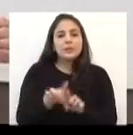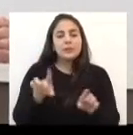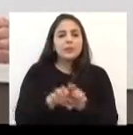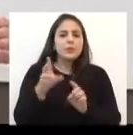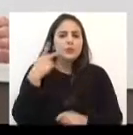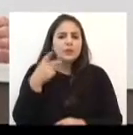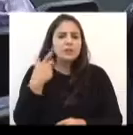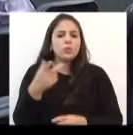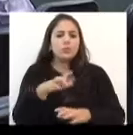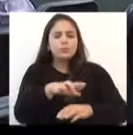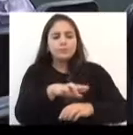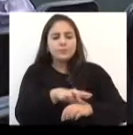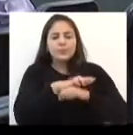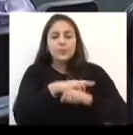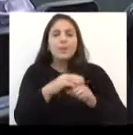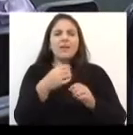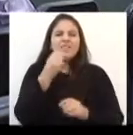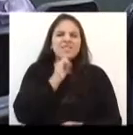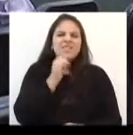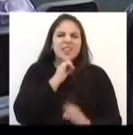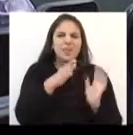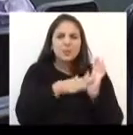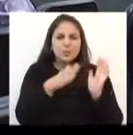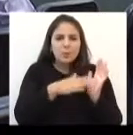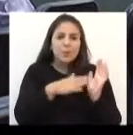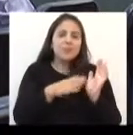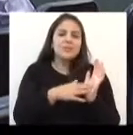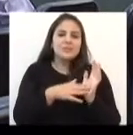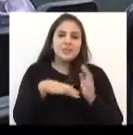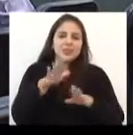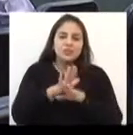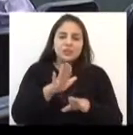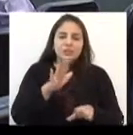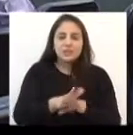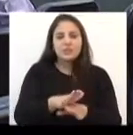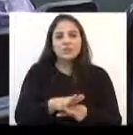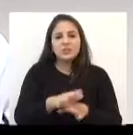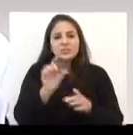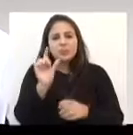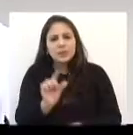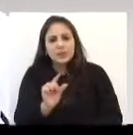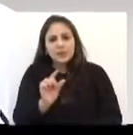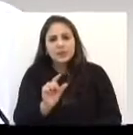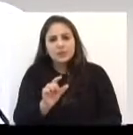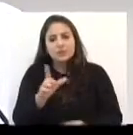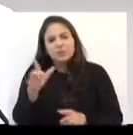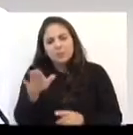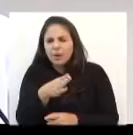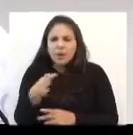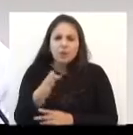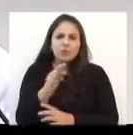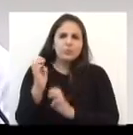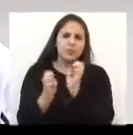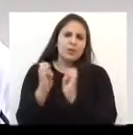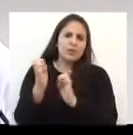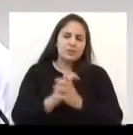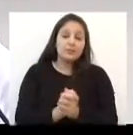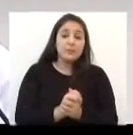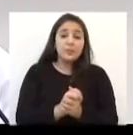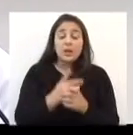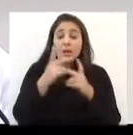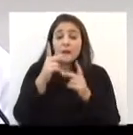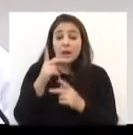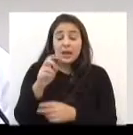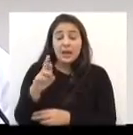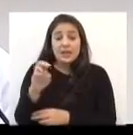antiga proposta, em benefício dos pequenos e médios empreendedores. De acordo com Renato Tchequer, o